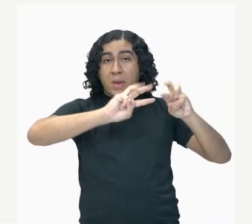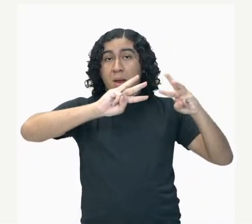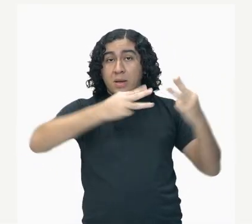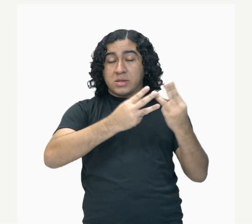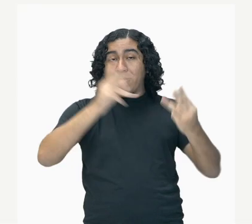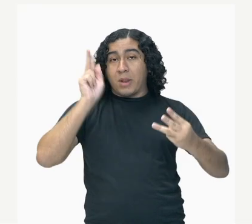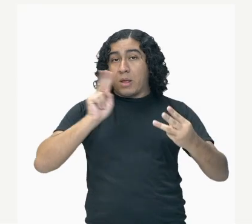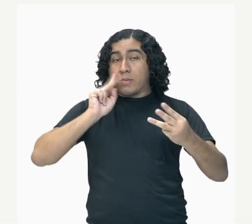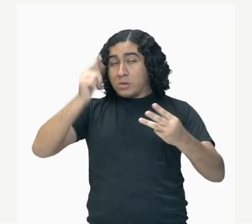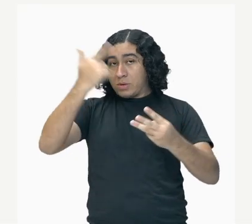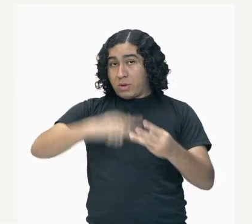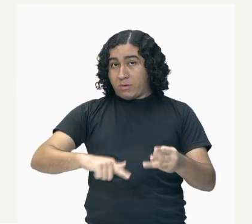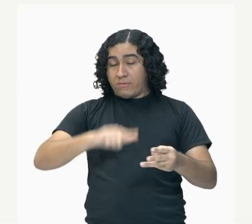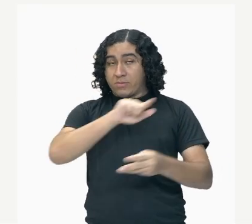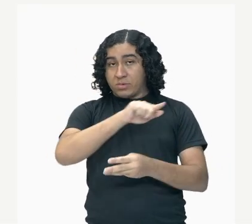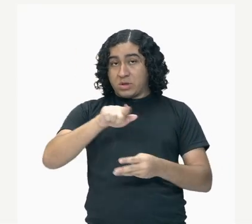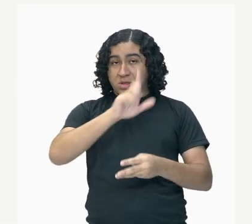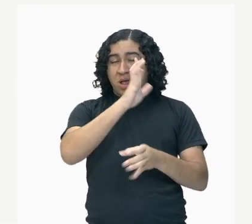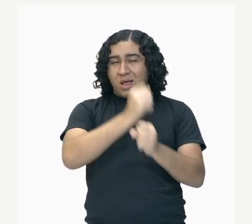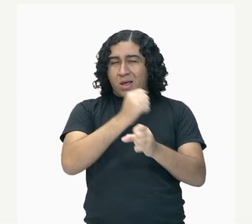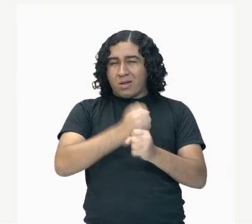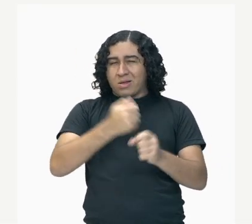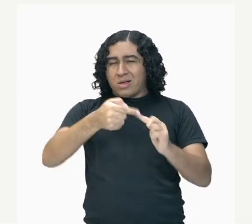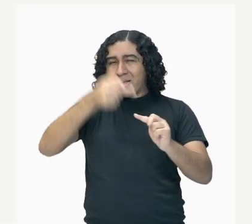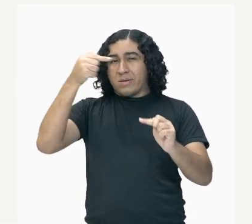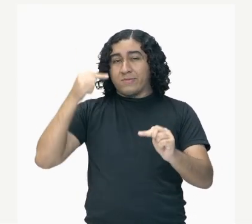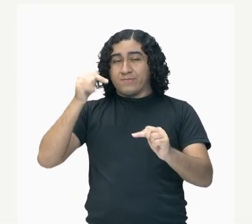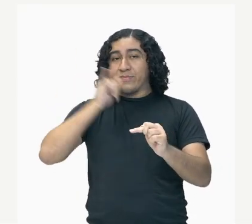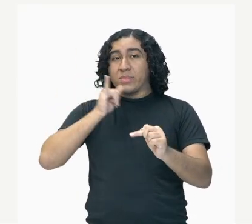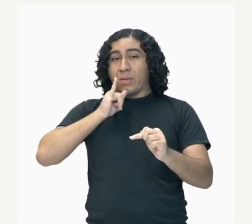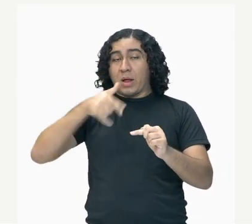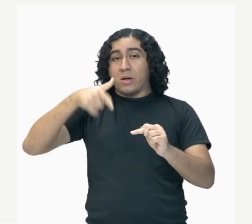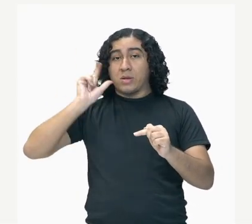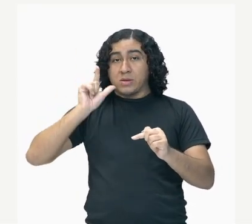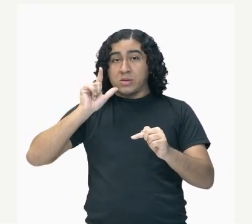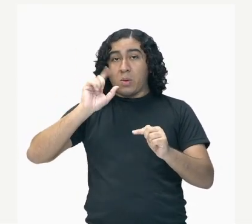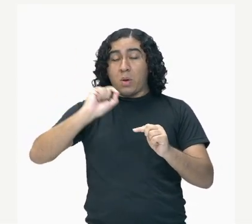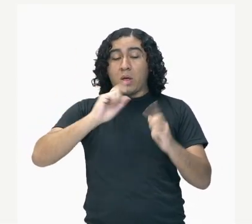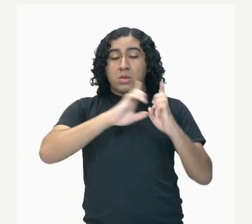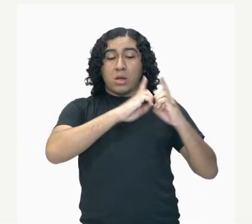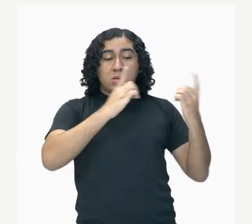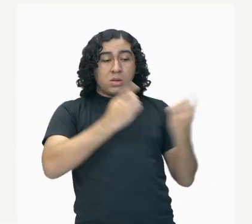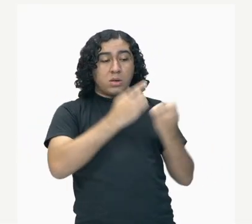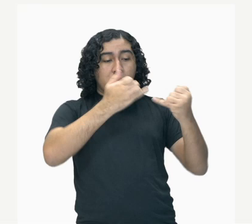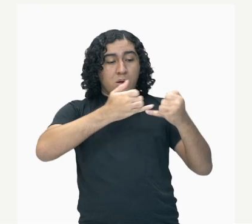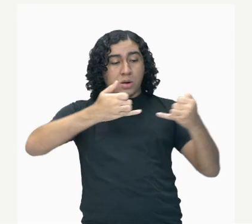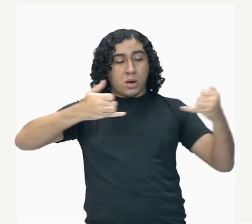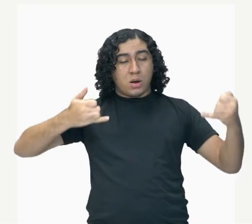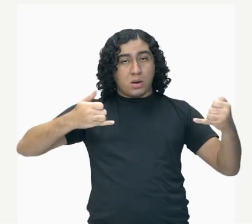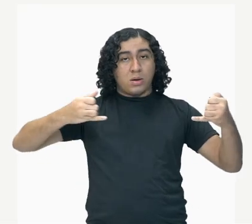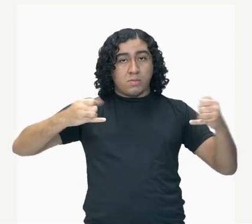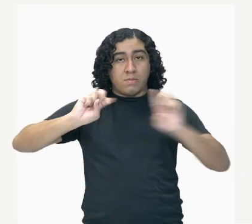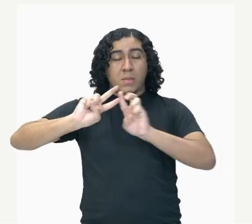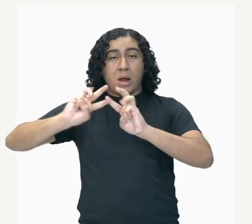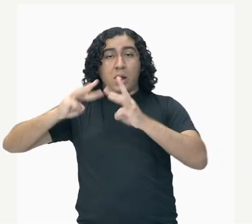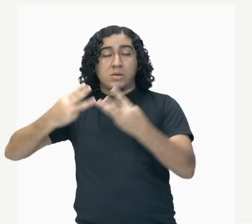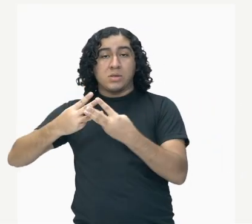Relembrando para você como a gente fez lá no primeiro exemplo a densidade linear de massa